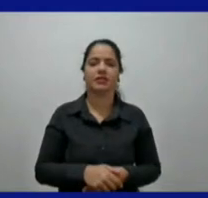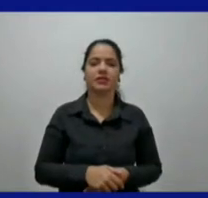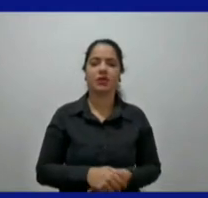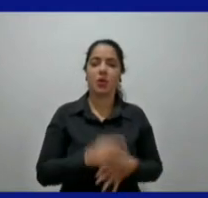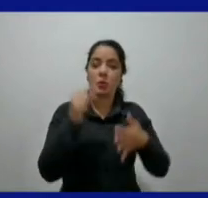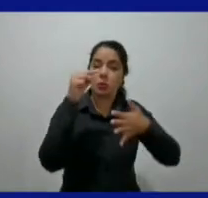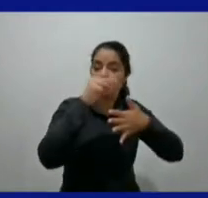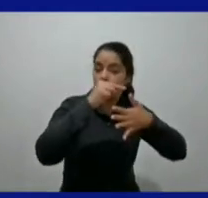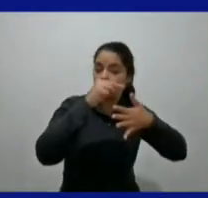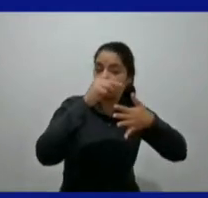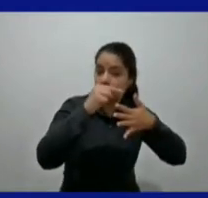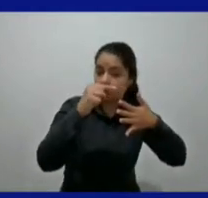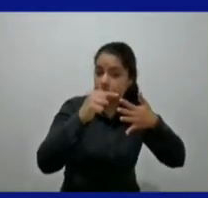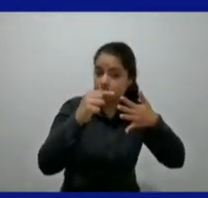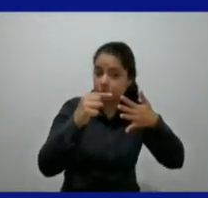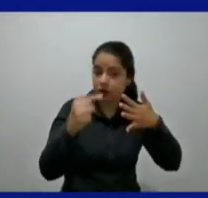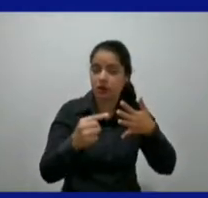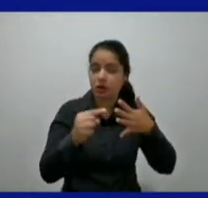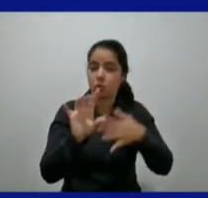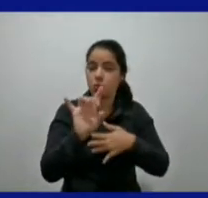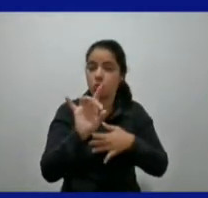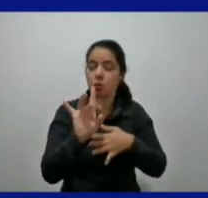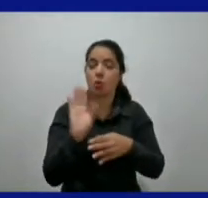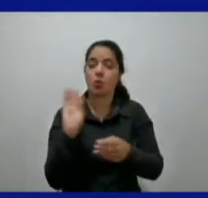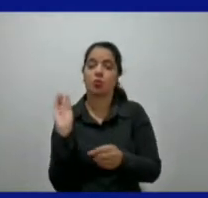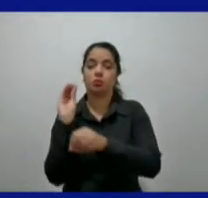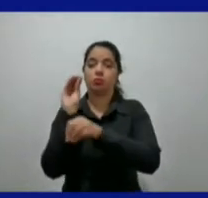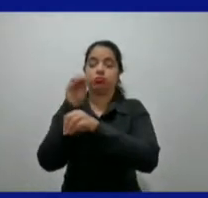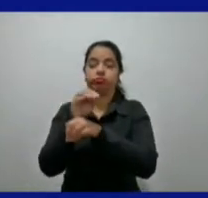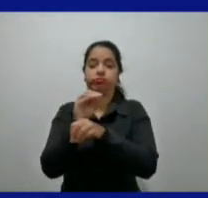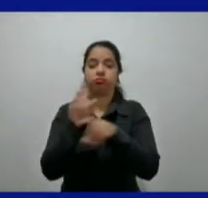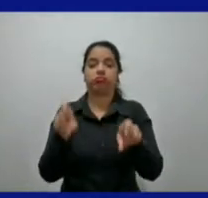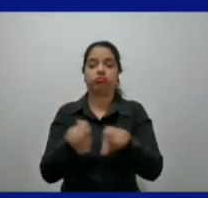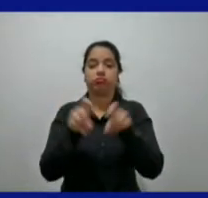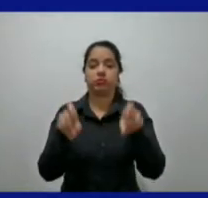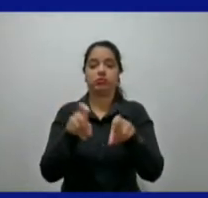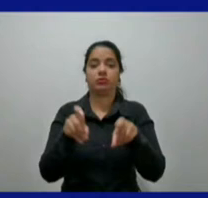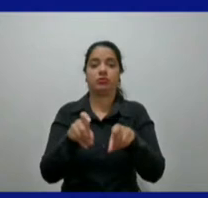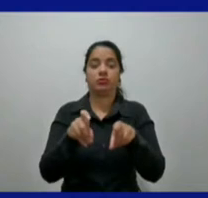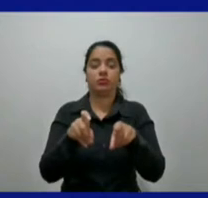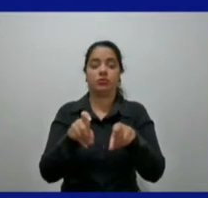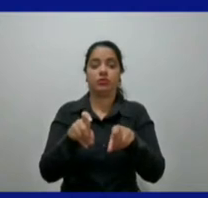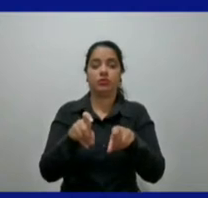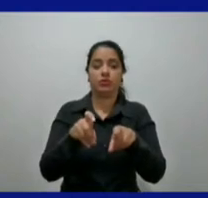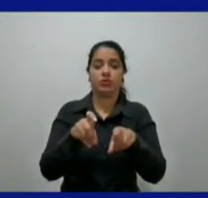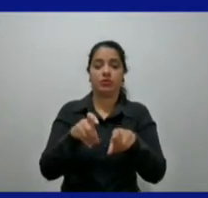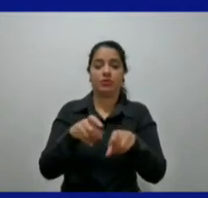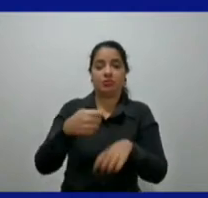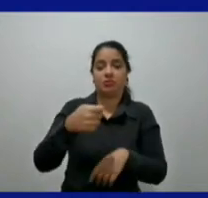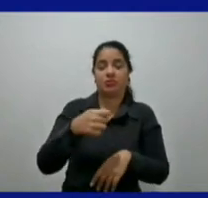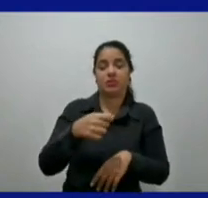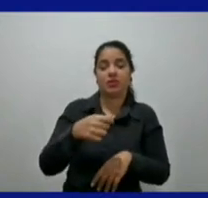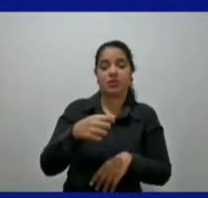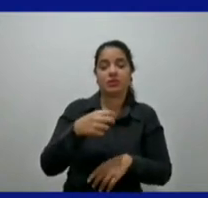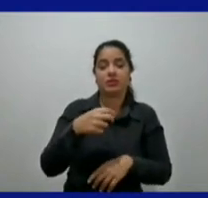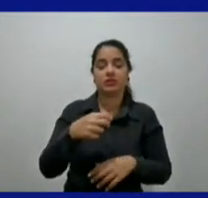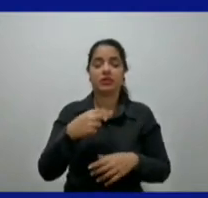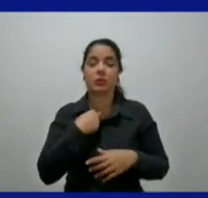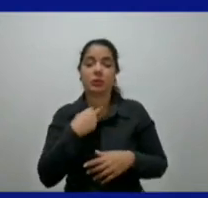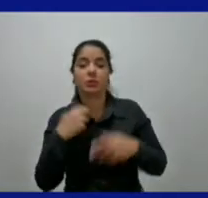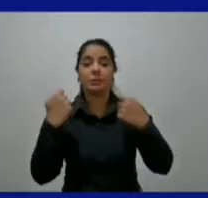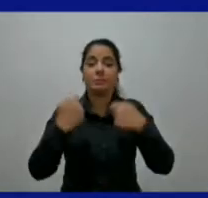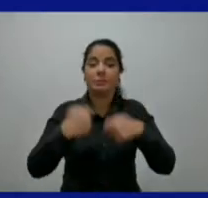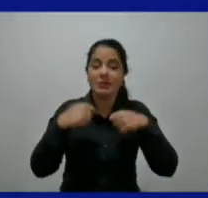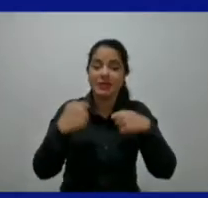no computador, o diagnóstico não vai servir, porque não leva em consideração isso. Além disso,